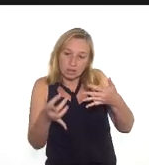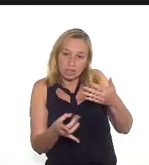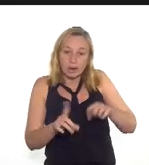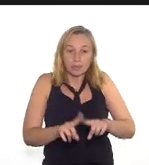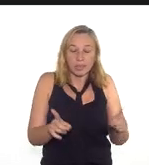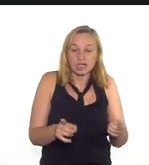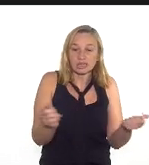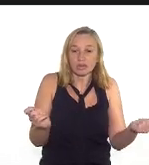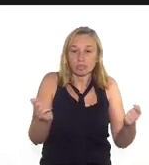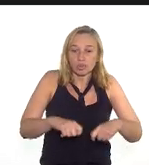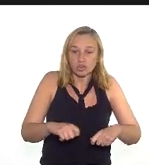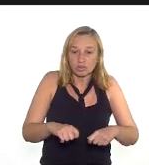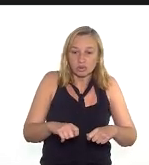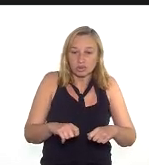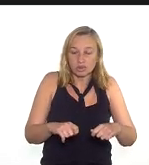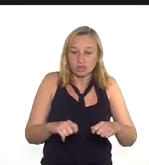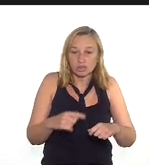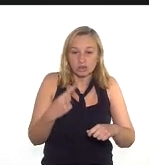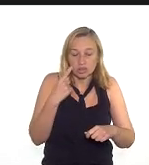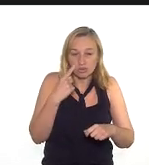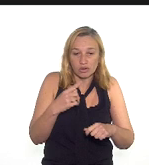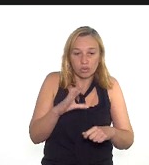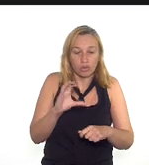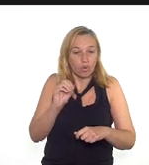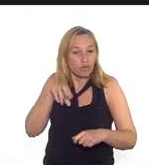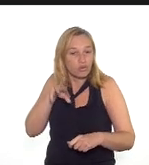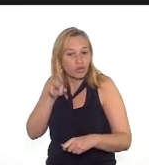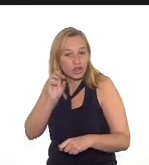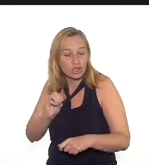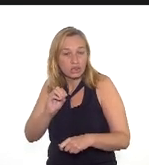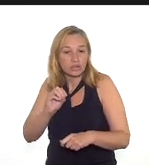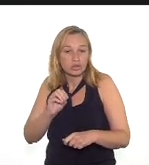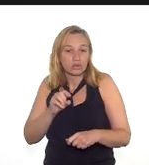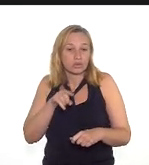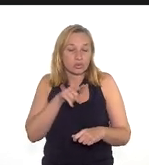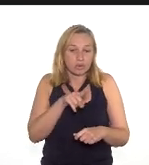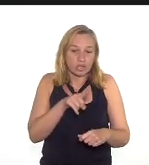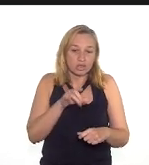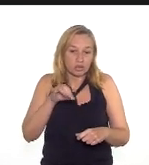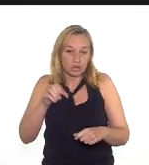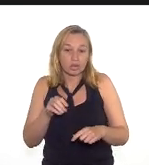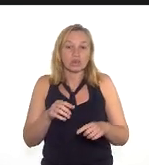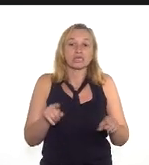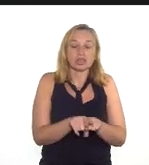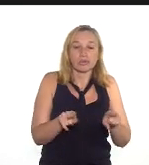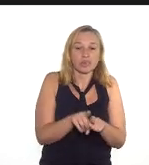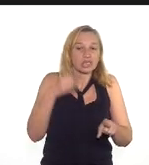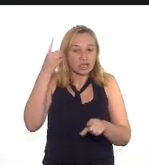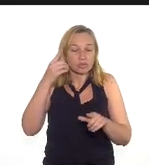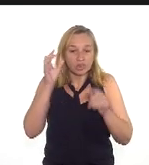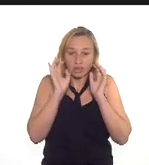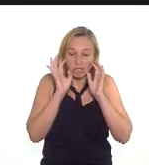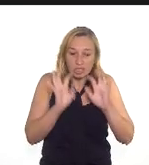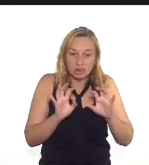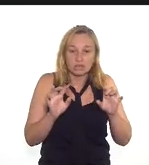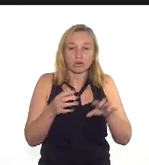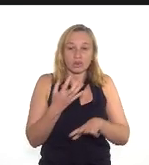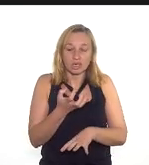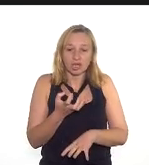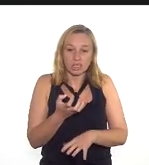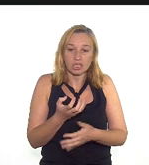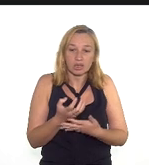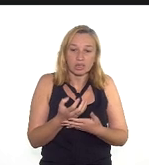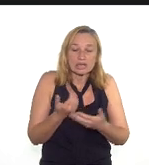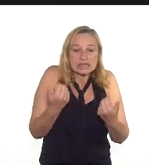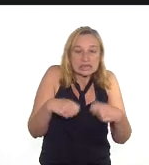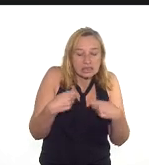desconsideramos a possibilidade de celebrar o convênio com essas fiscalizações in loco. E, senhores deputados, eu também queria chamar muita atenção para uma necessidade